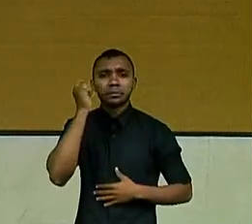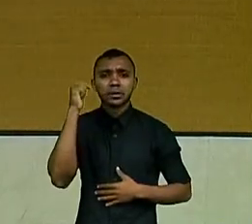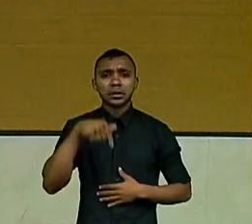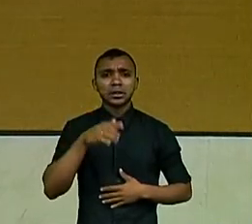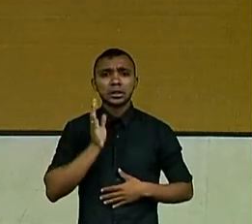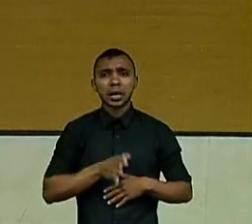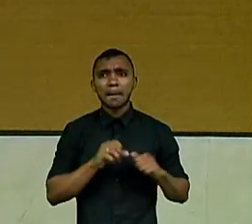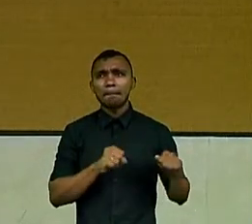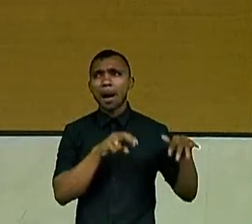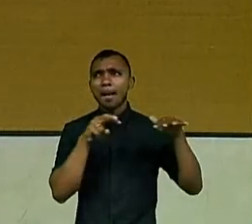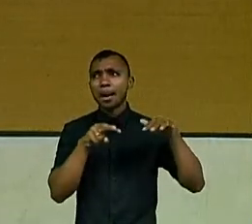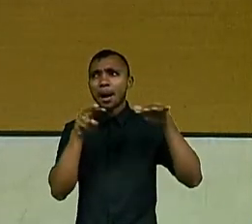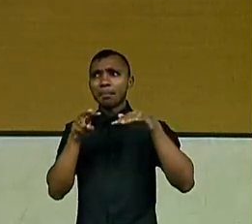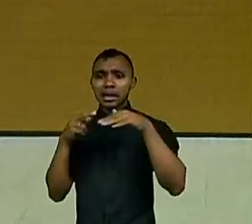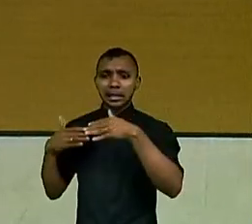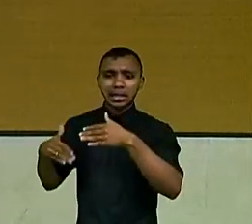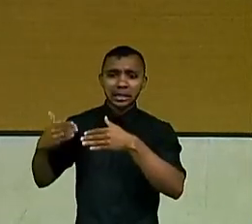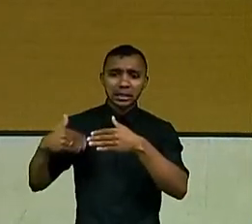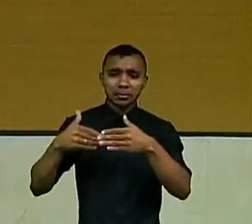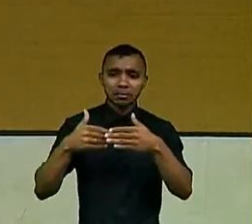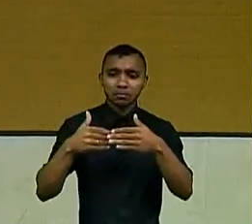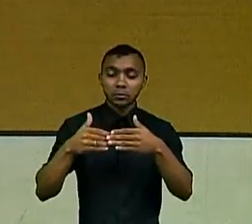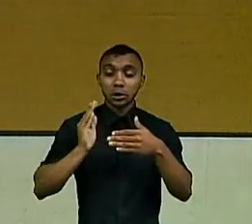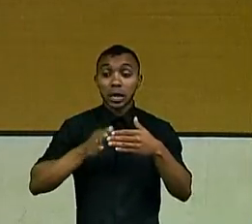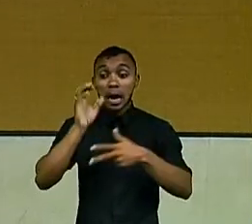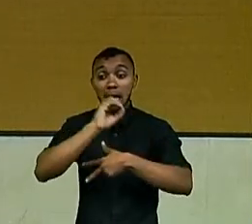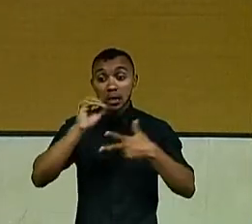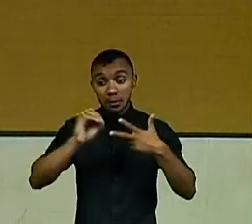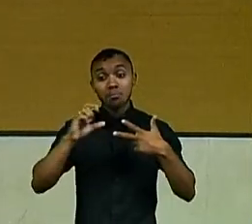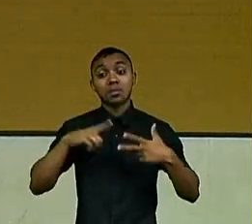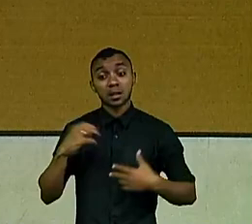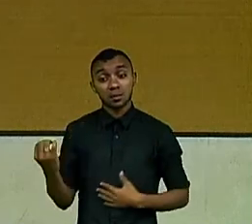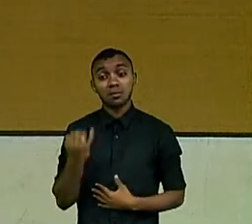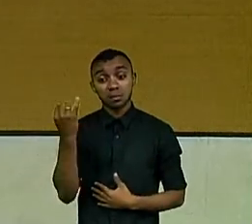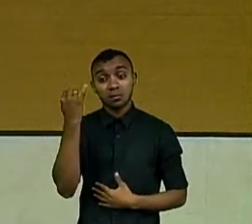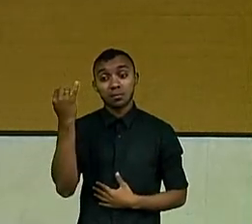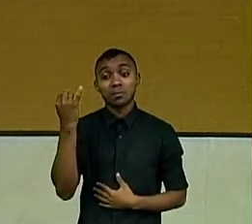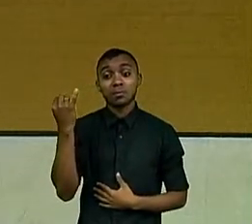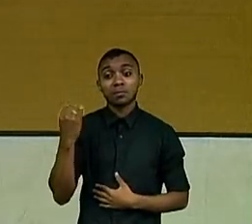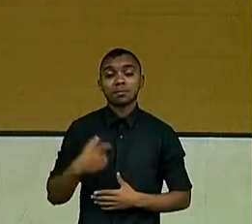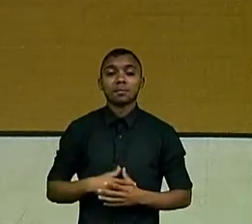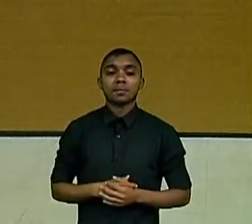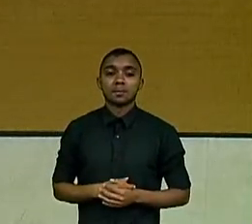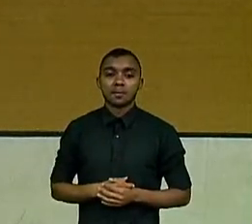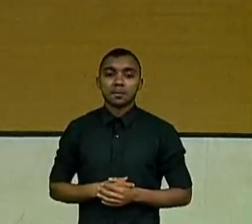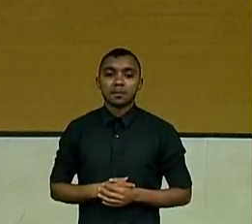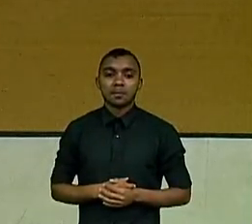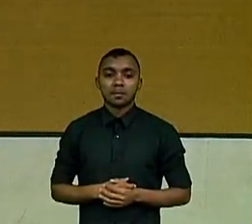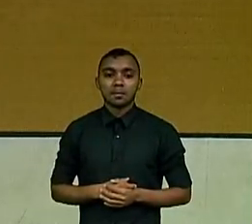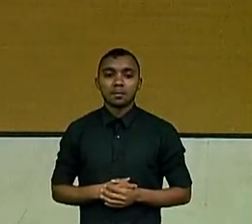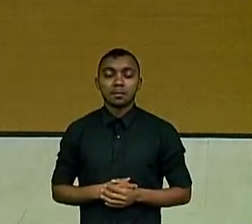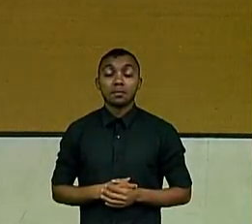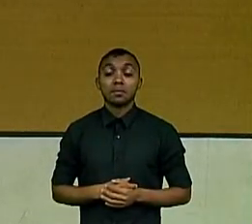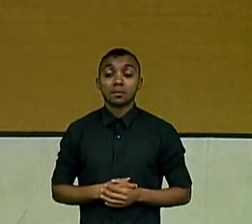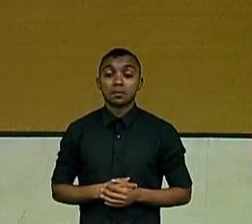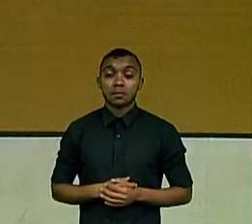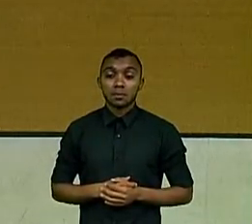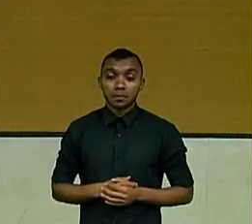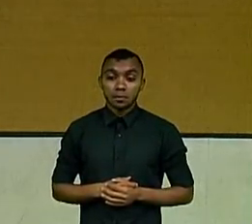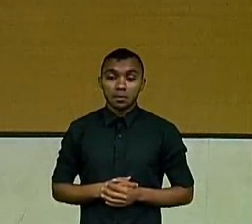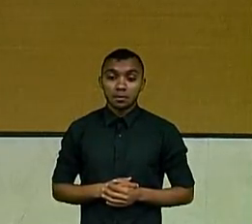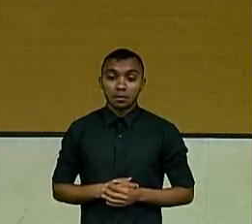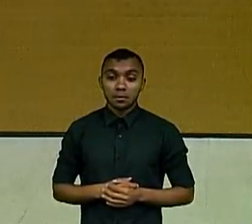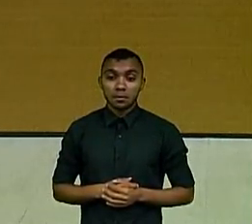aulas são importantíssimas vamos ter ao longe de festa importante só assim só com aquilo mesmo que